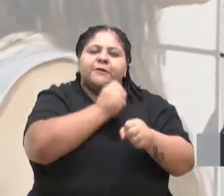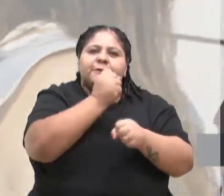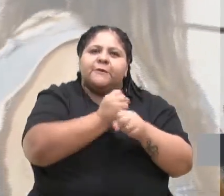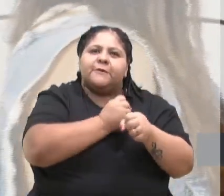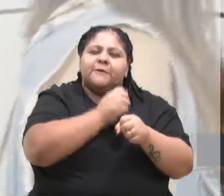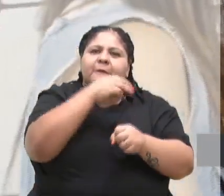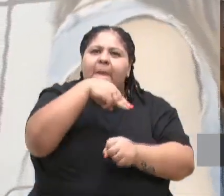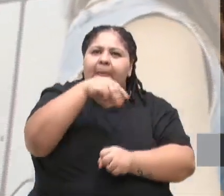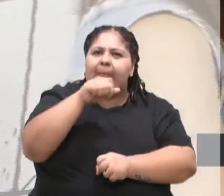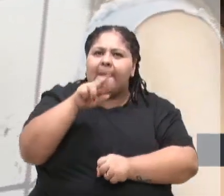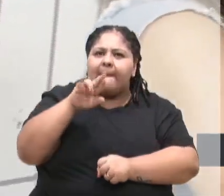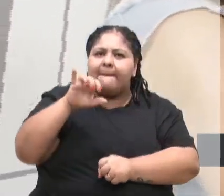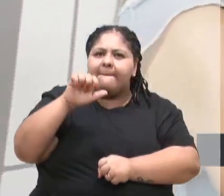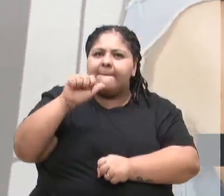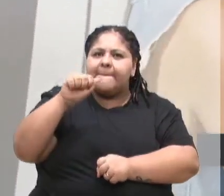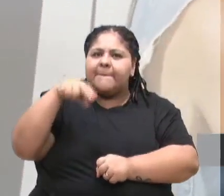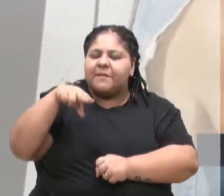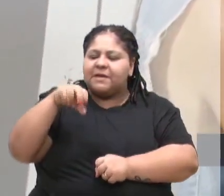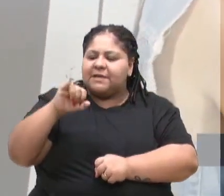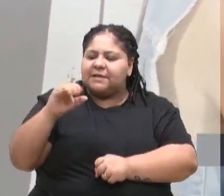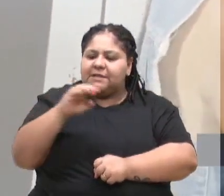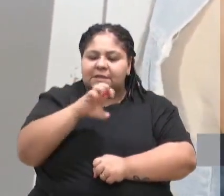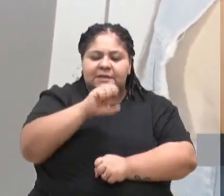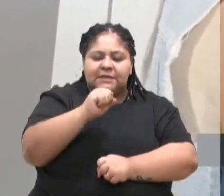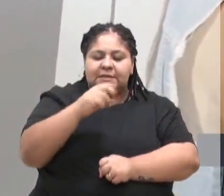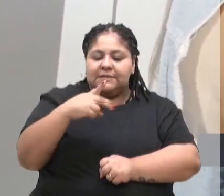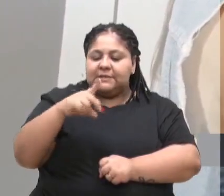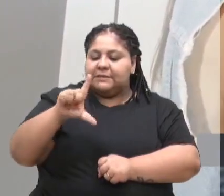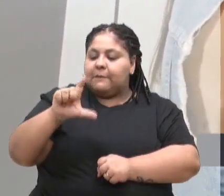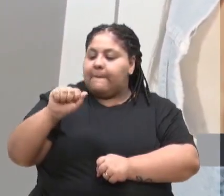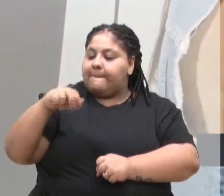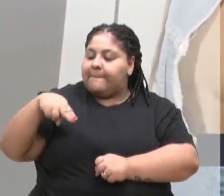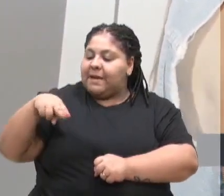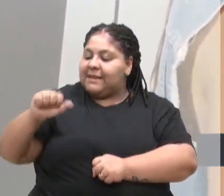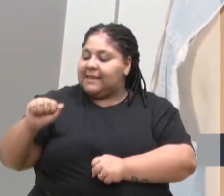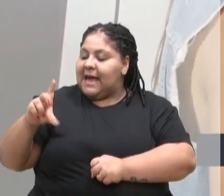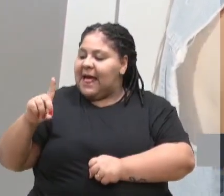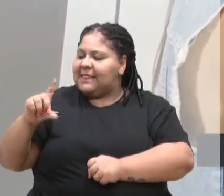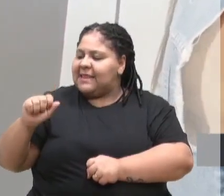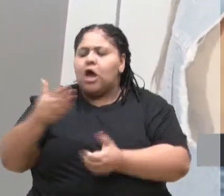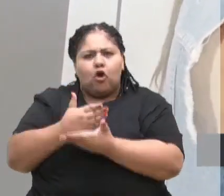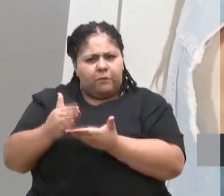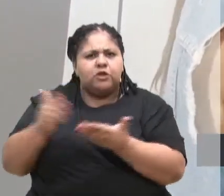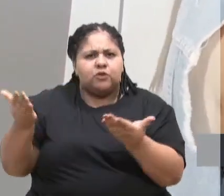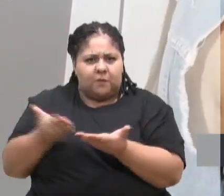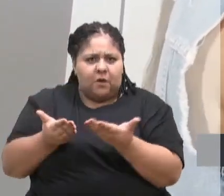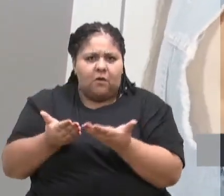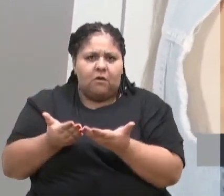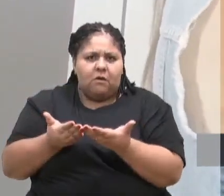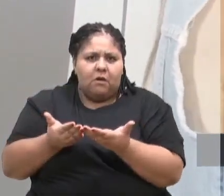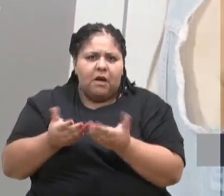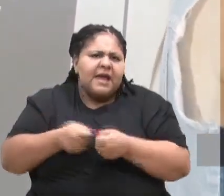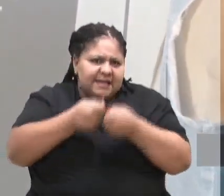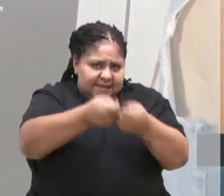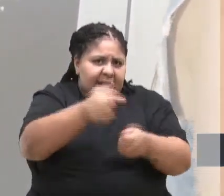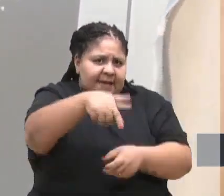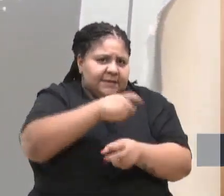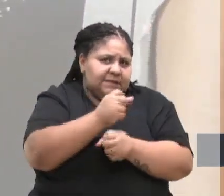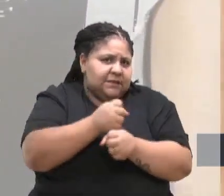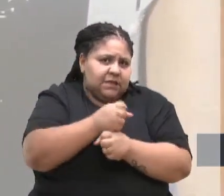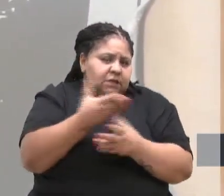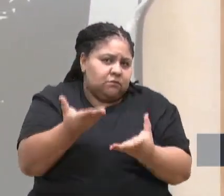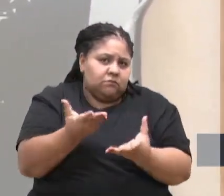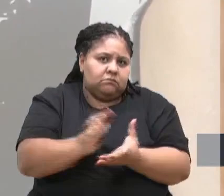e do Esplanada, a Esplanada o senhor disse que começou agora, né? Então, será que entrega esse ano? E a do Mariane, como é que